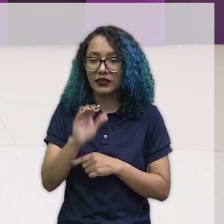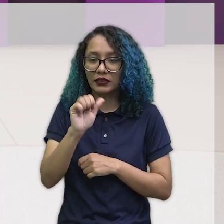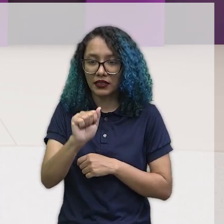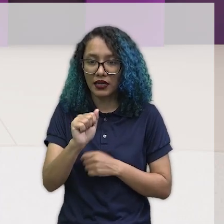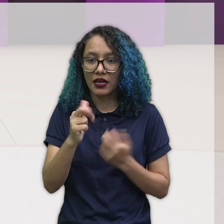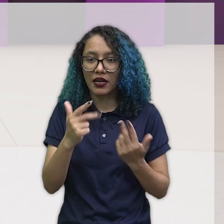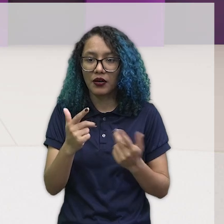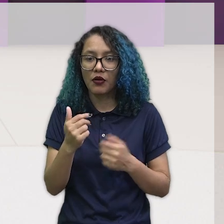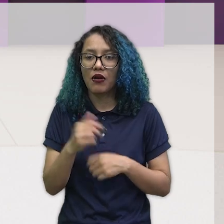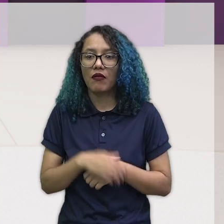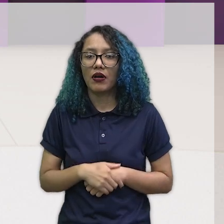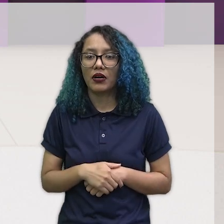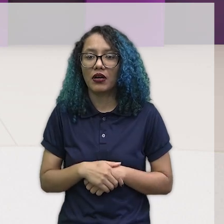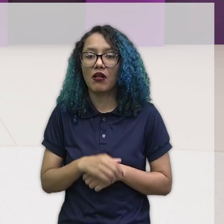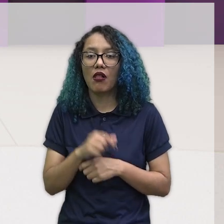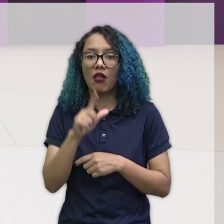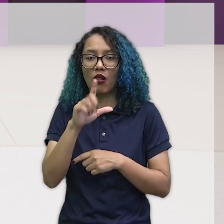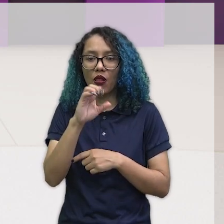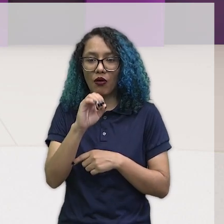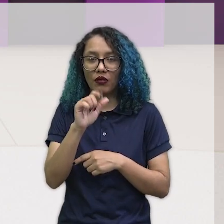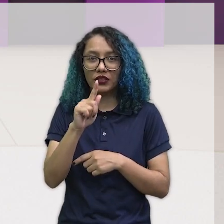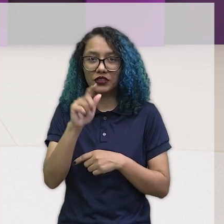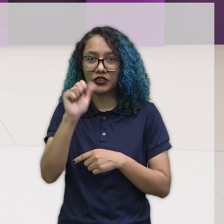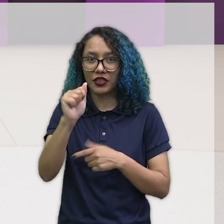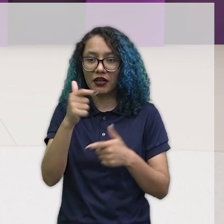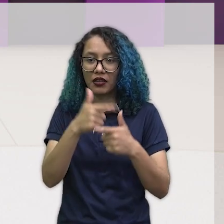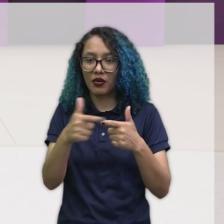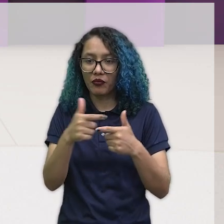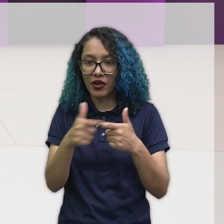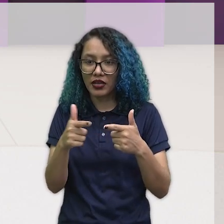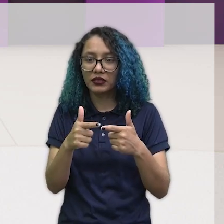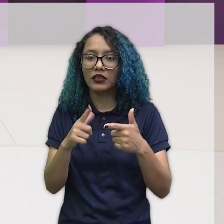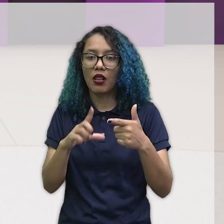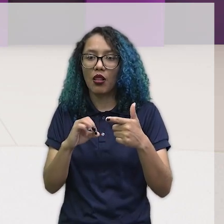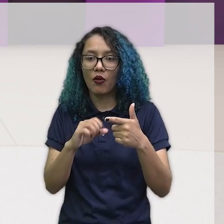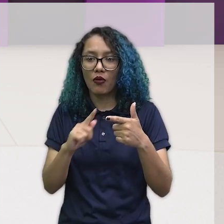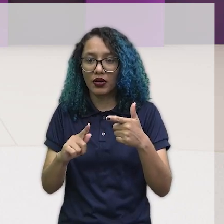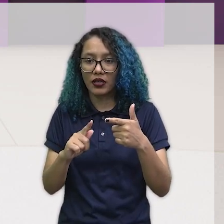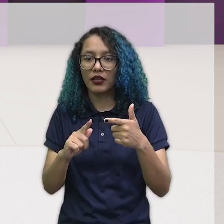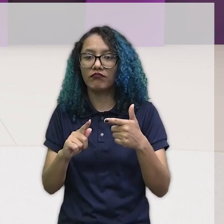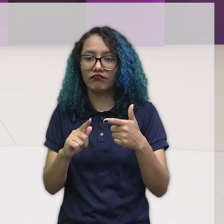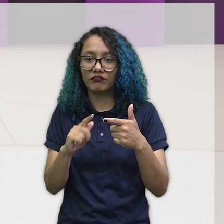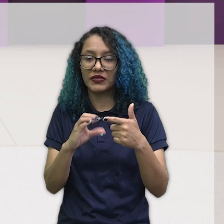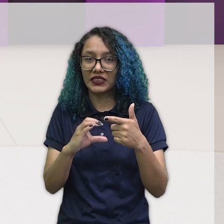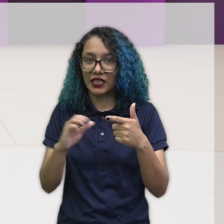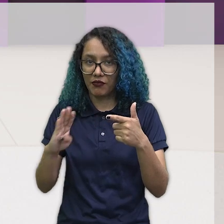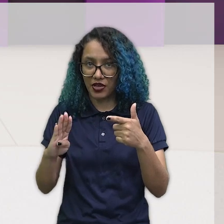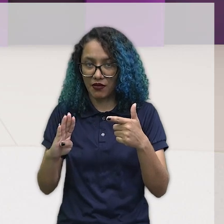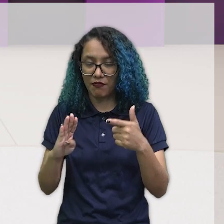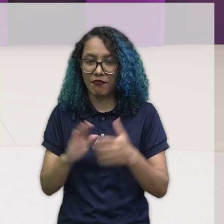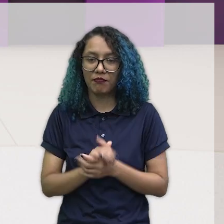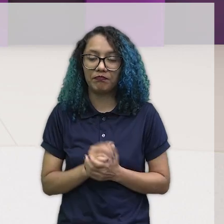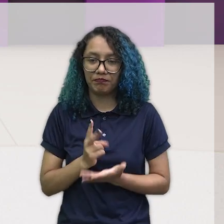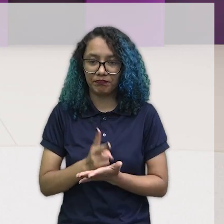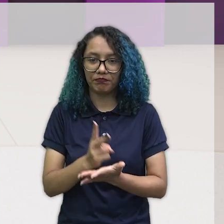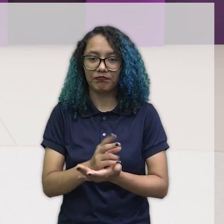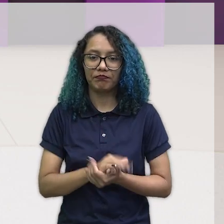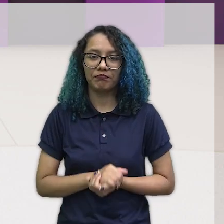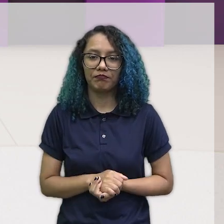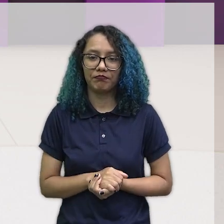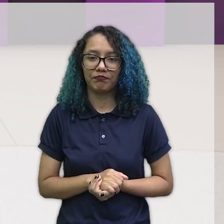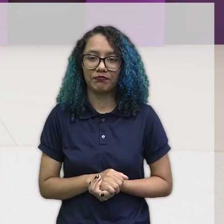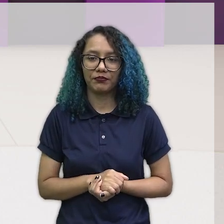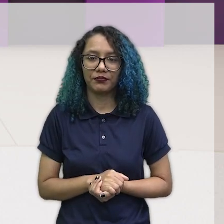ao log de A na base C sobre log de B na base C. Tudo bem?